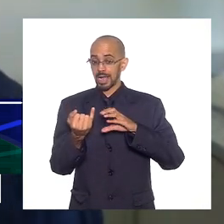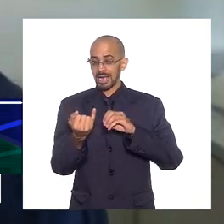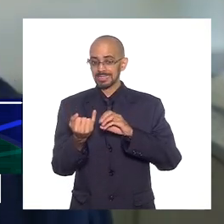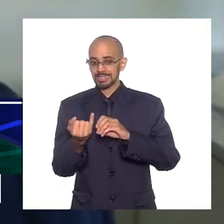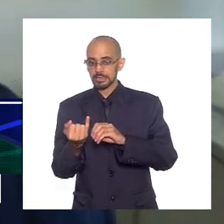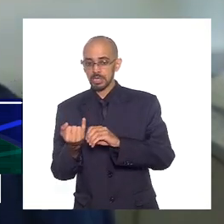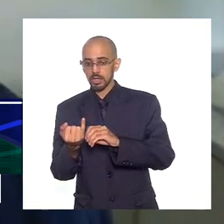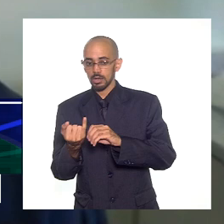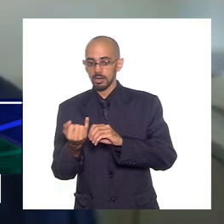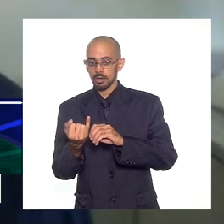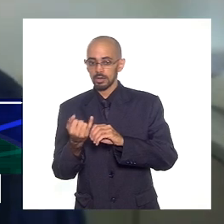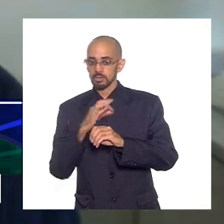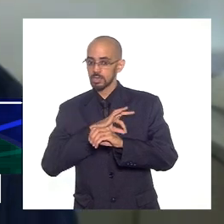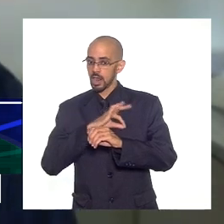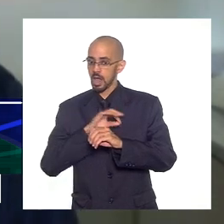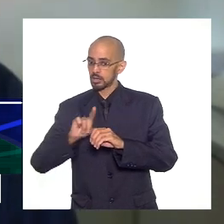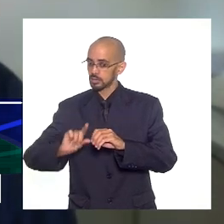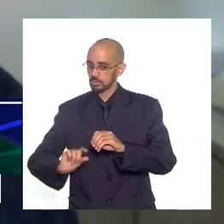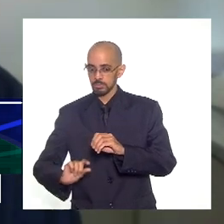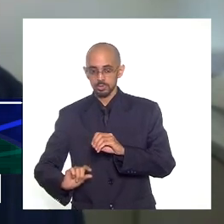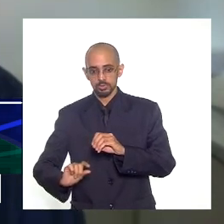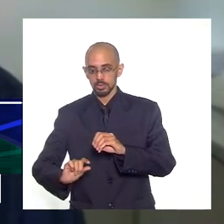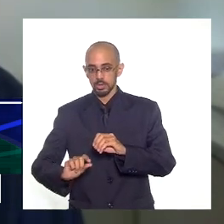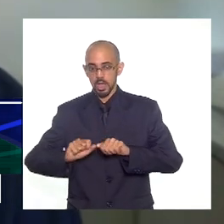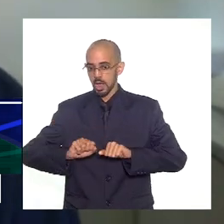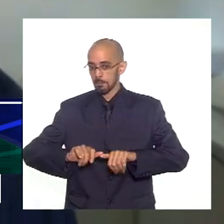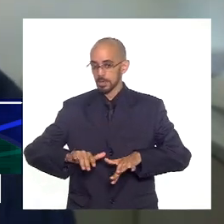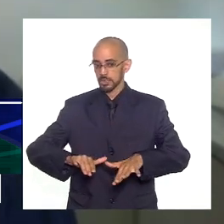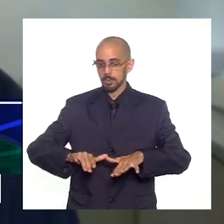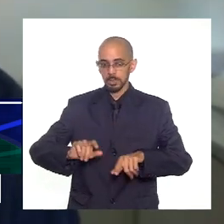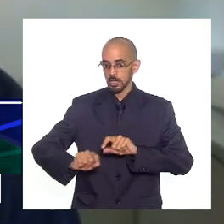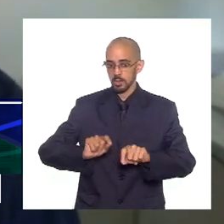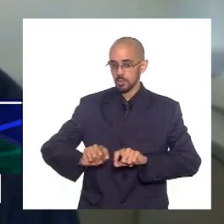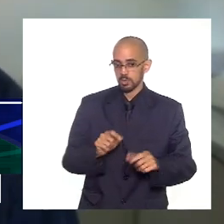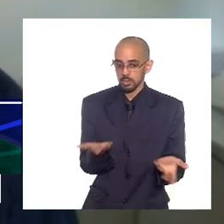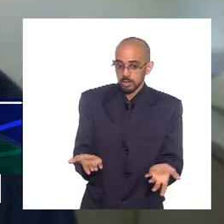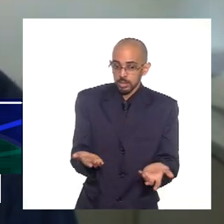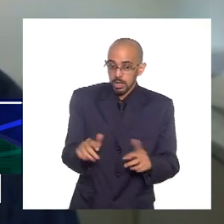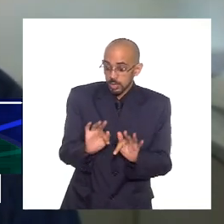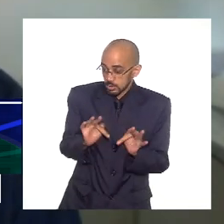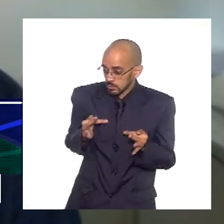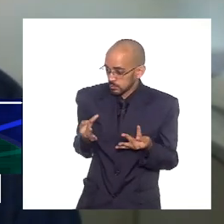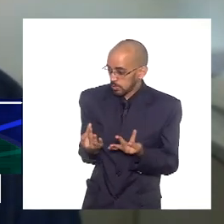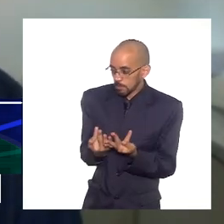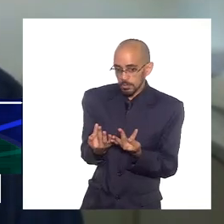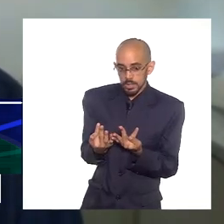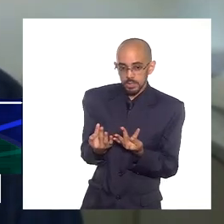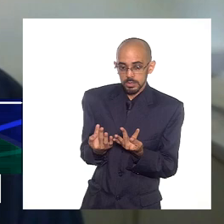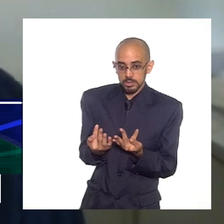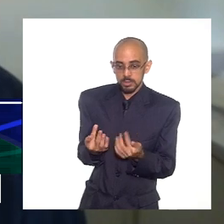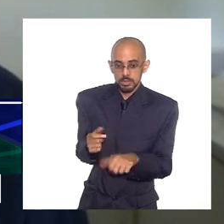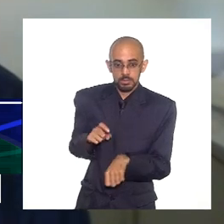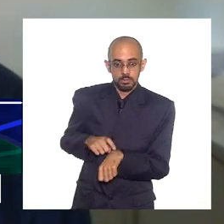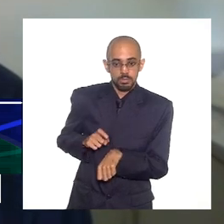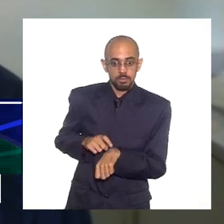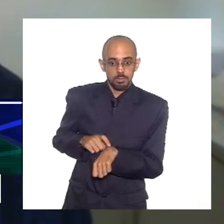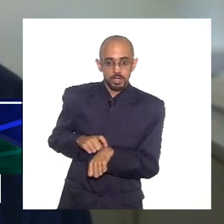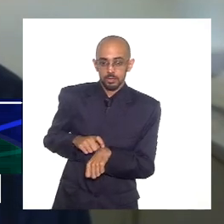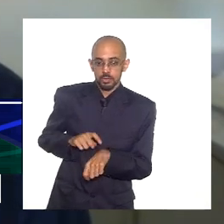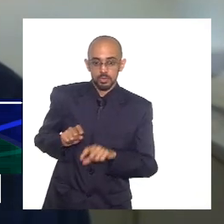a pandemia, em muitas famílias, o servidor público